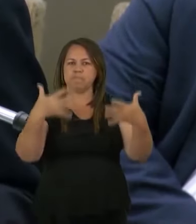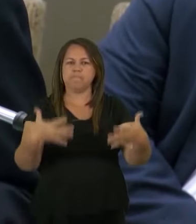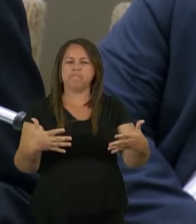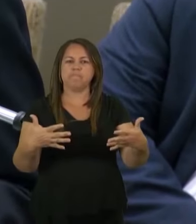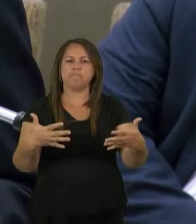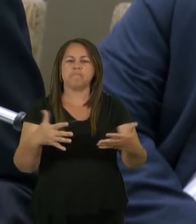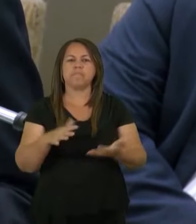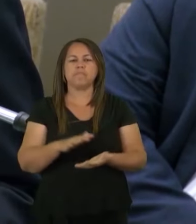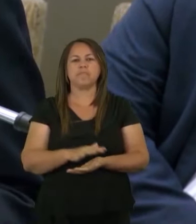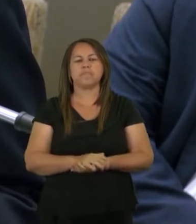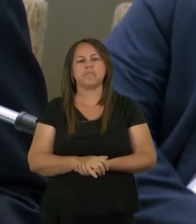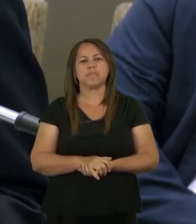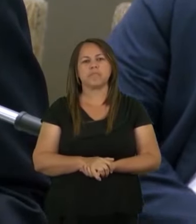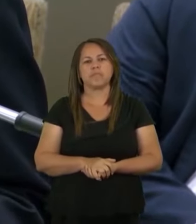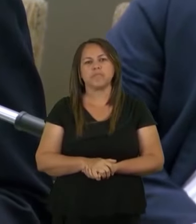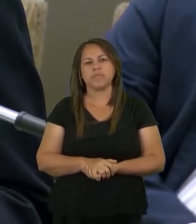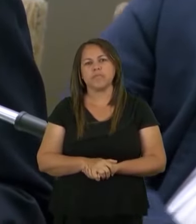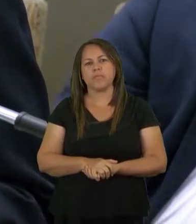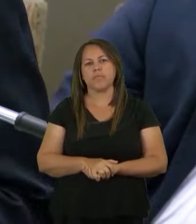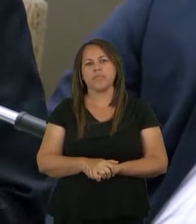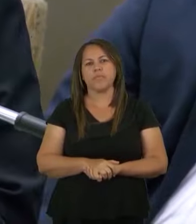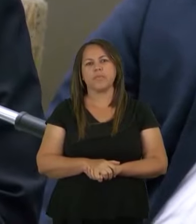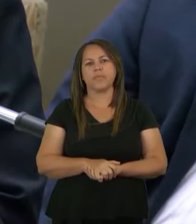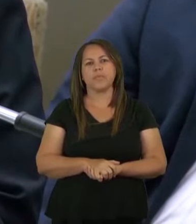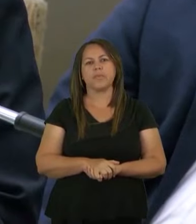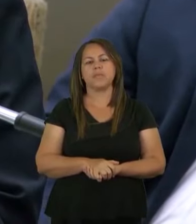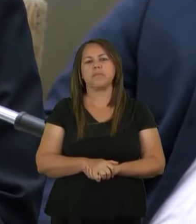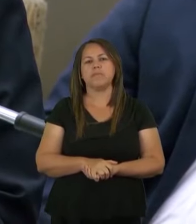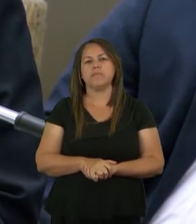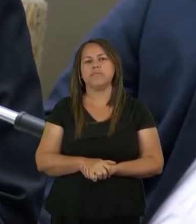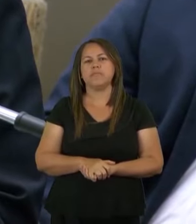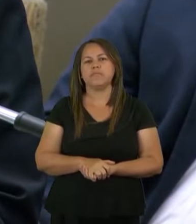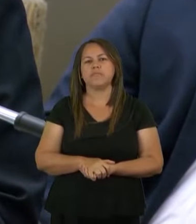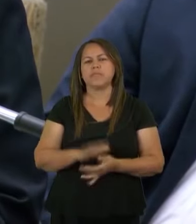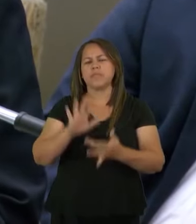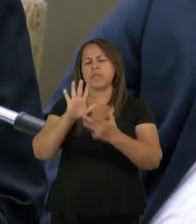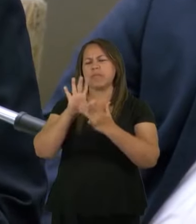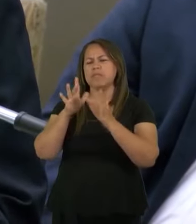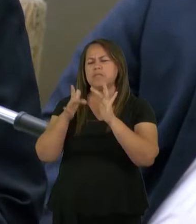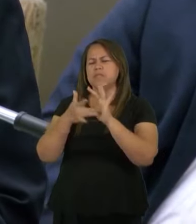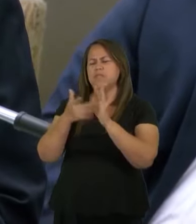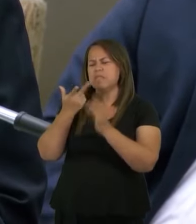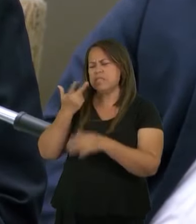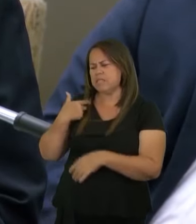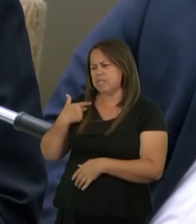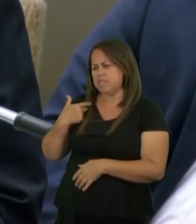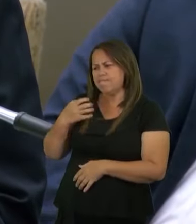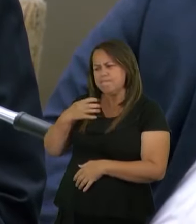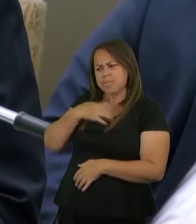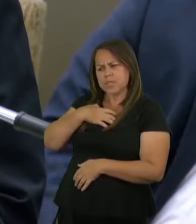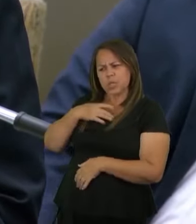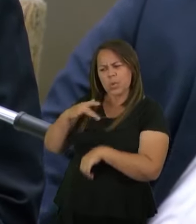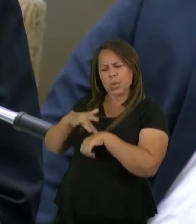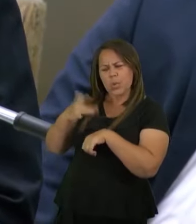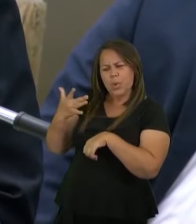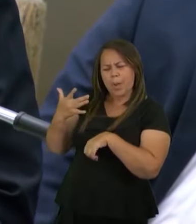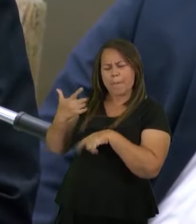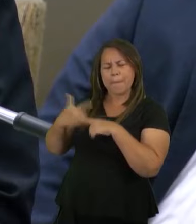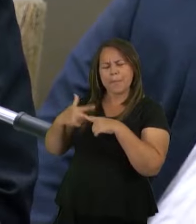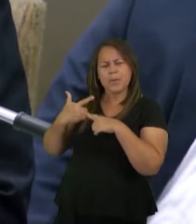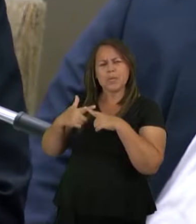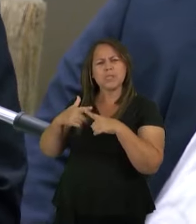Deus: E disse Jesus: Alguém me tocou, porque